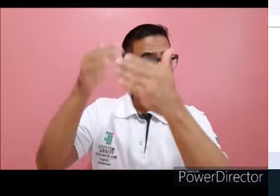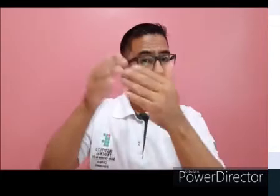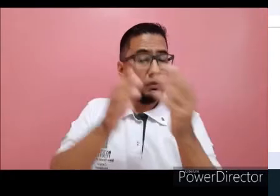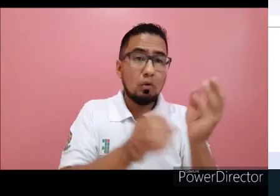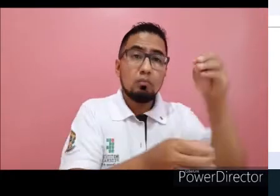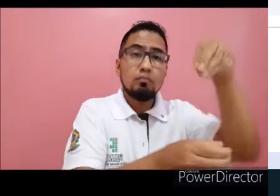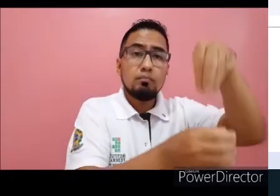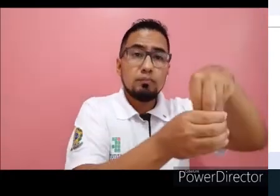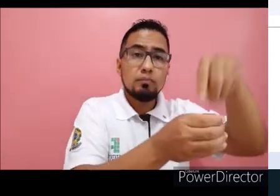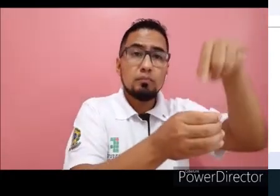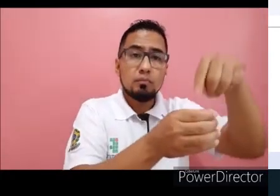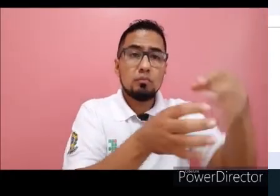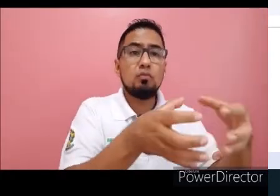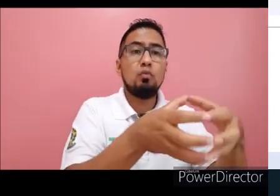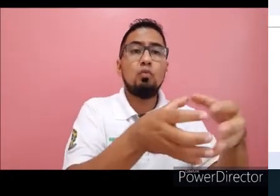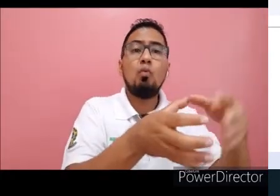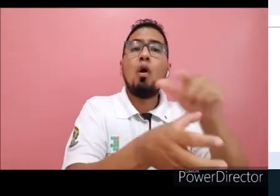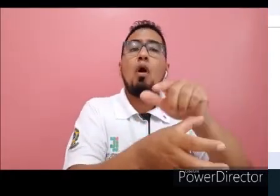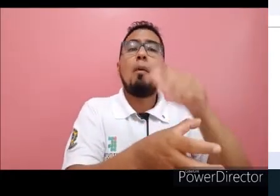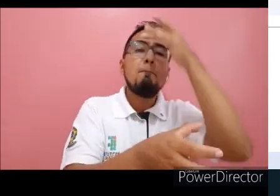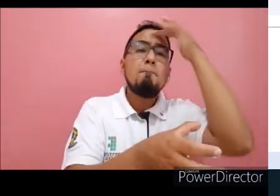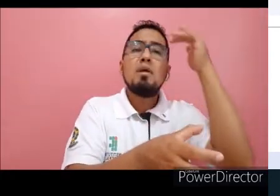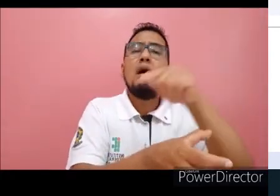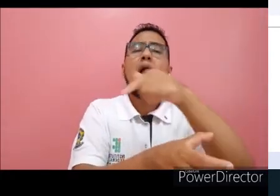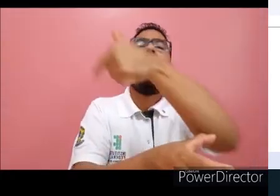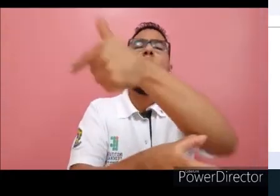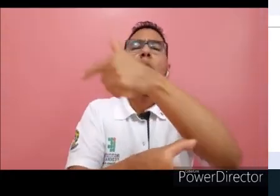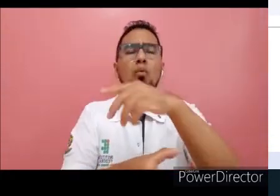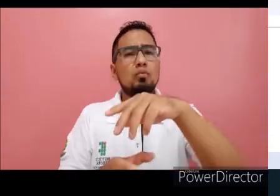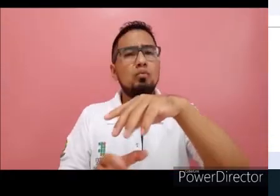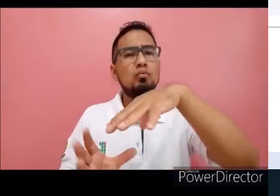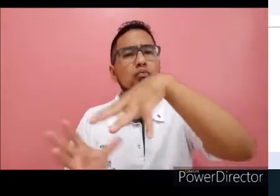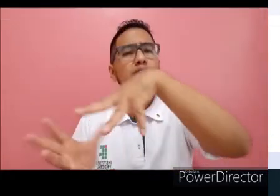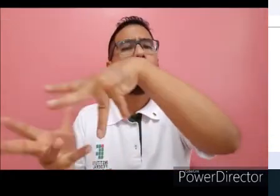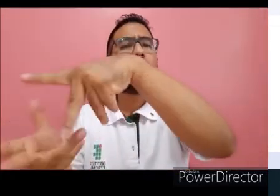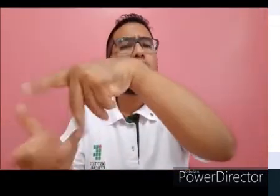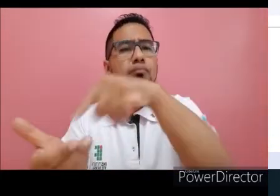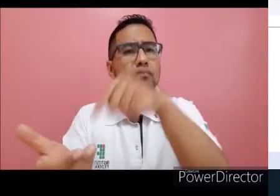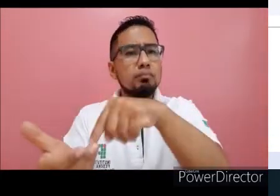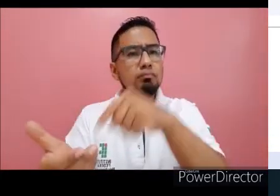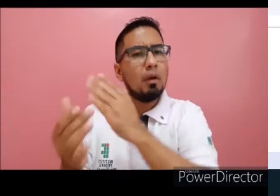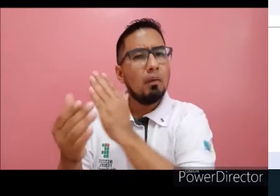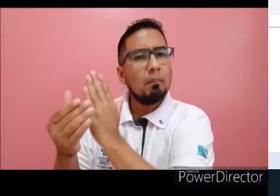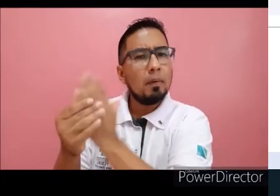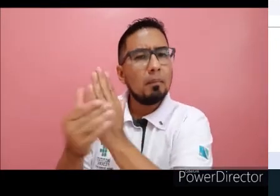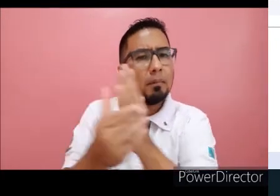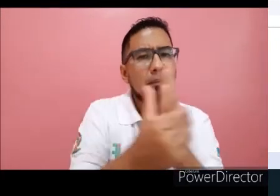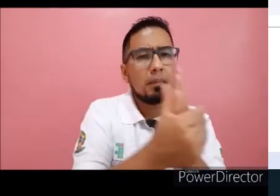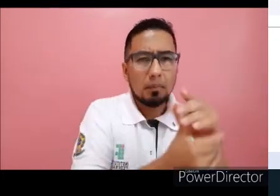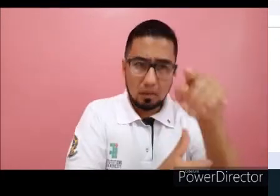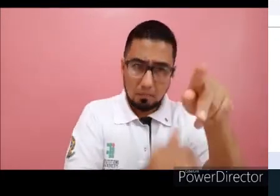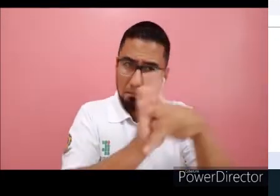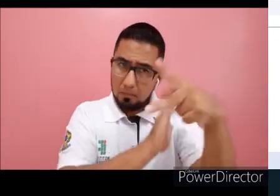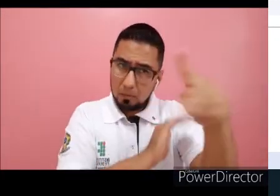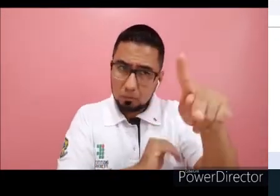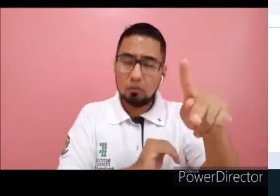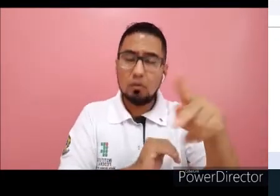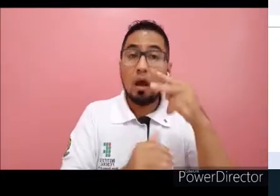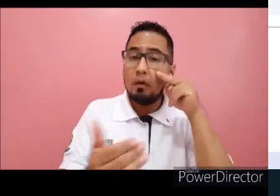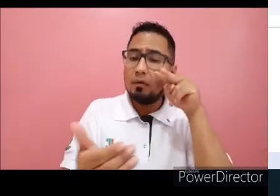vai colocar assim nesse pacote. Por quê? Quando alguém lá, sei lá, de outro país, de outro lugar, for acessar sua biblioteca, você na